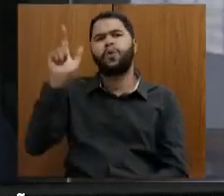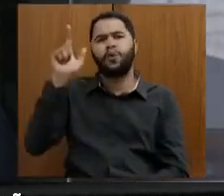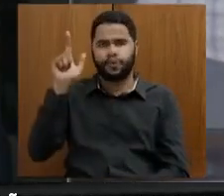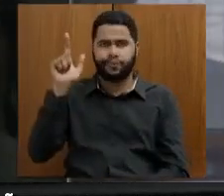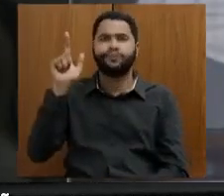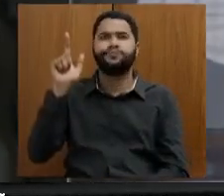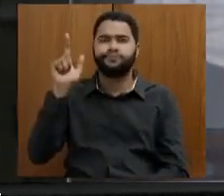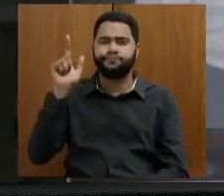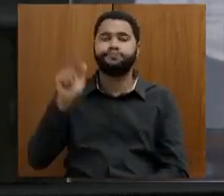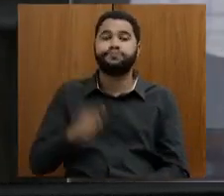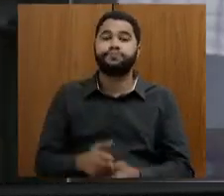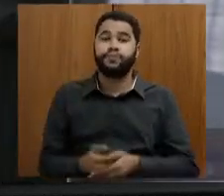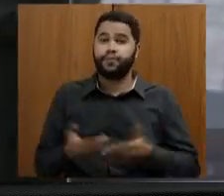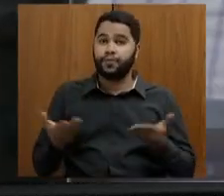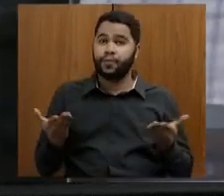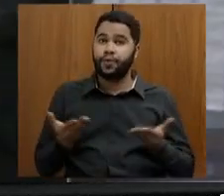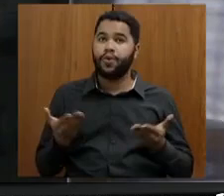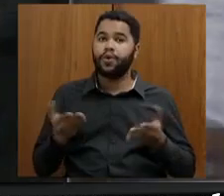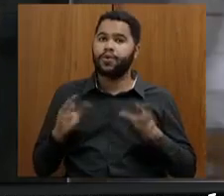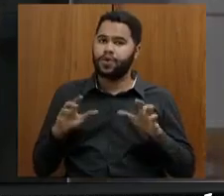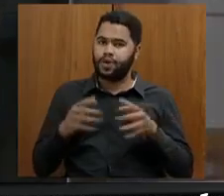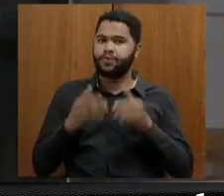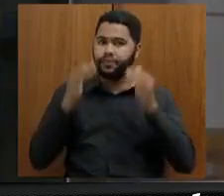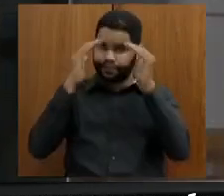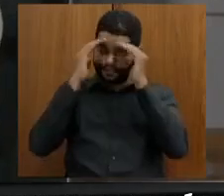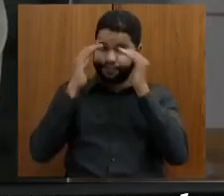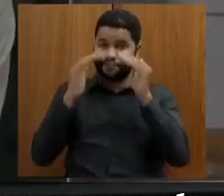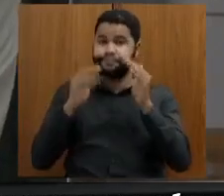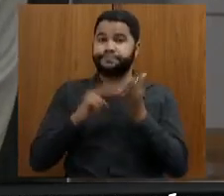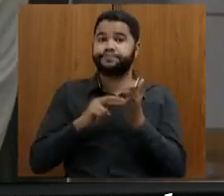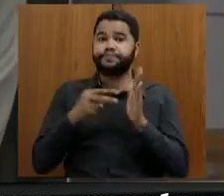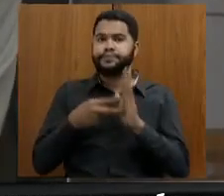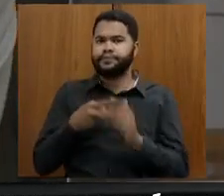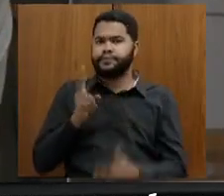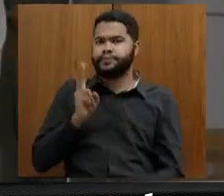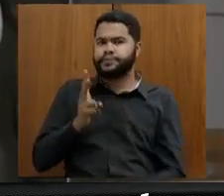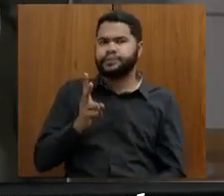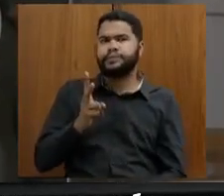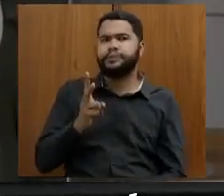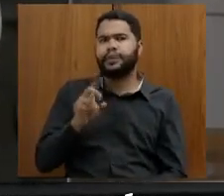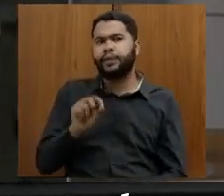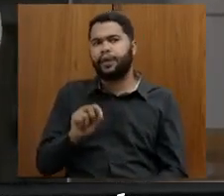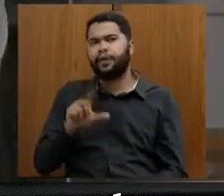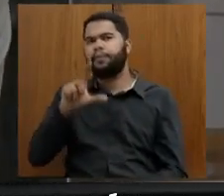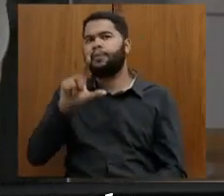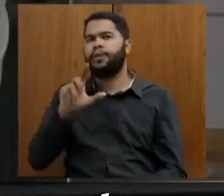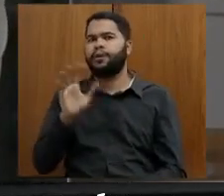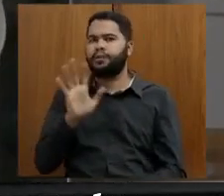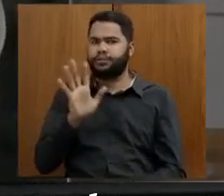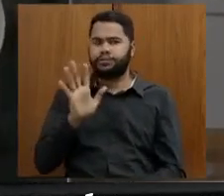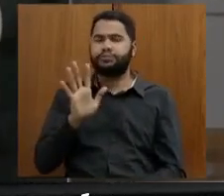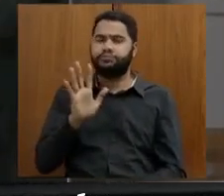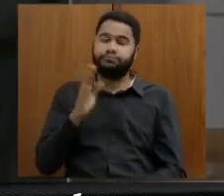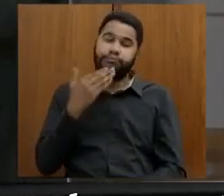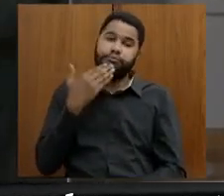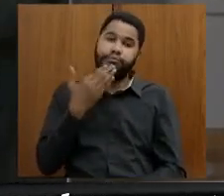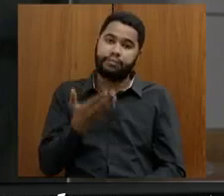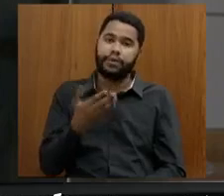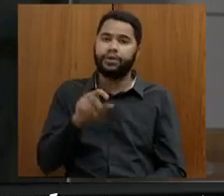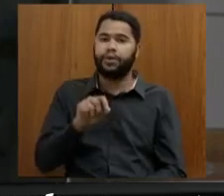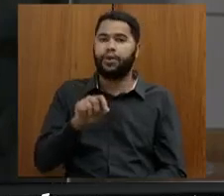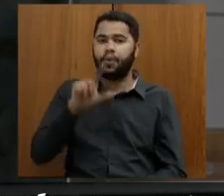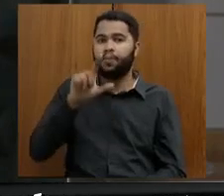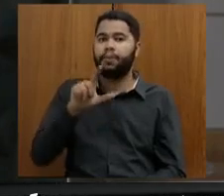na calmo hoje a turma tá respeitada então ou seja nem sempre eu não tenho que aumentar o efetivo Apesar que eles solicitam